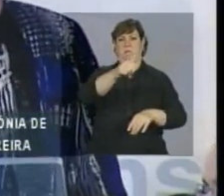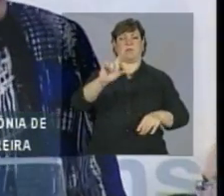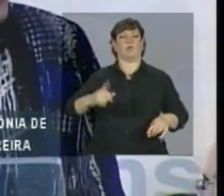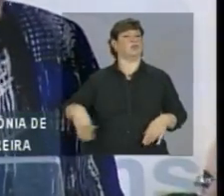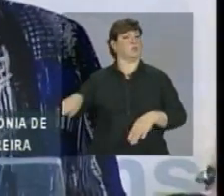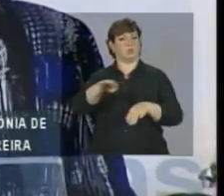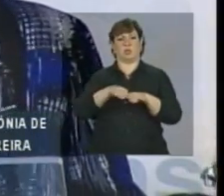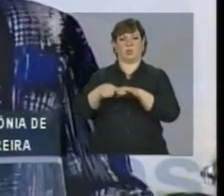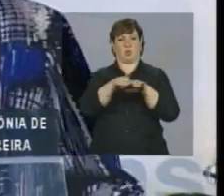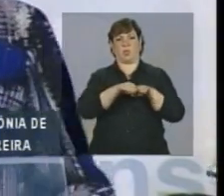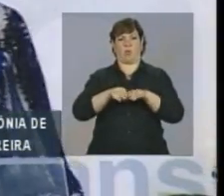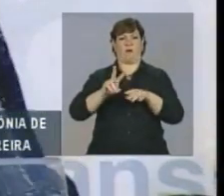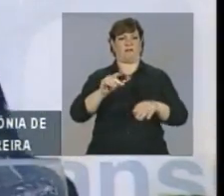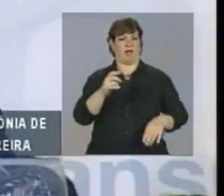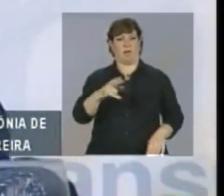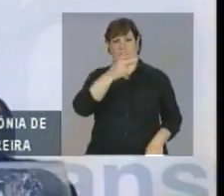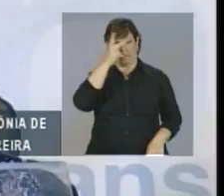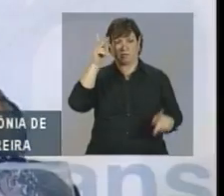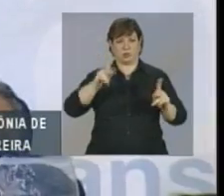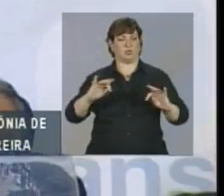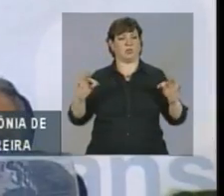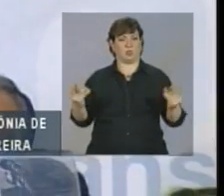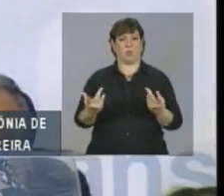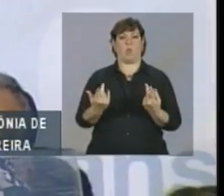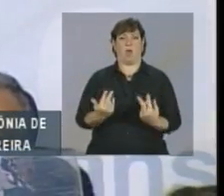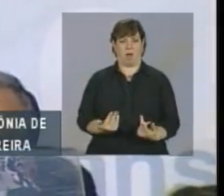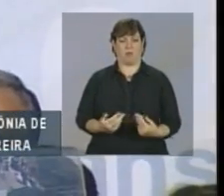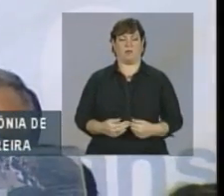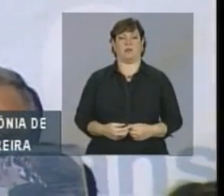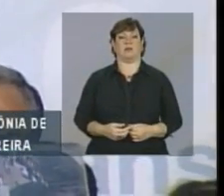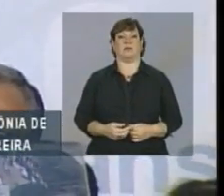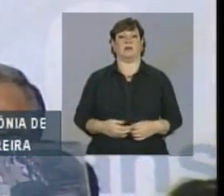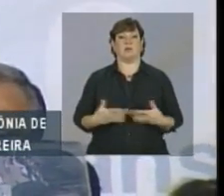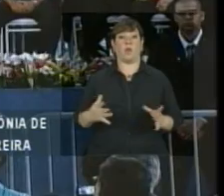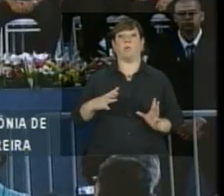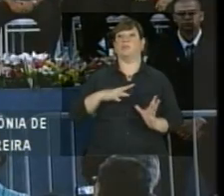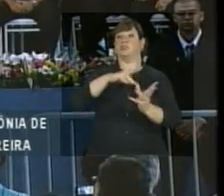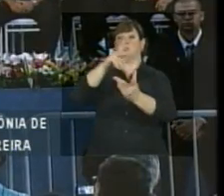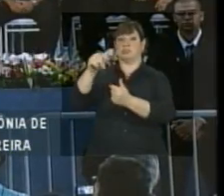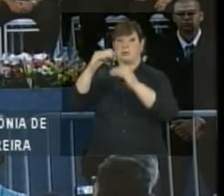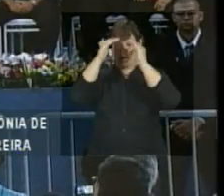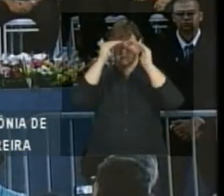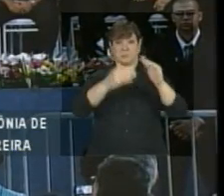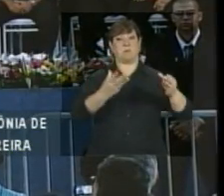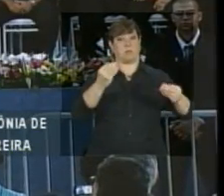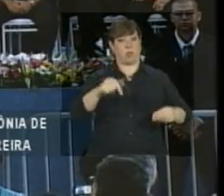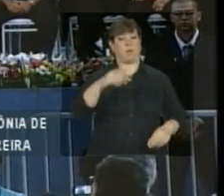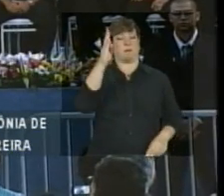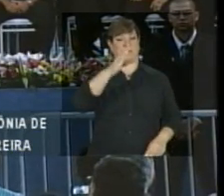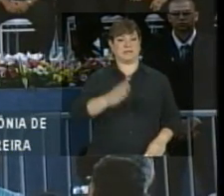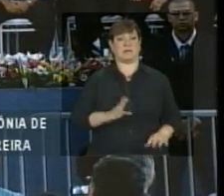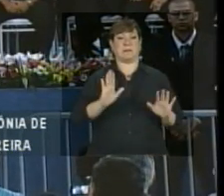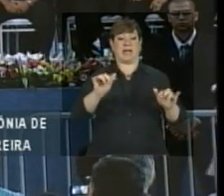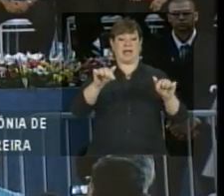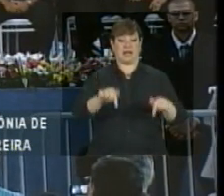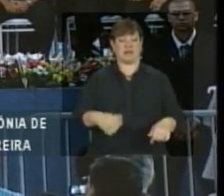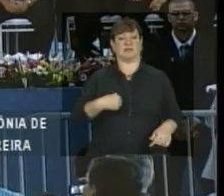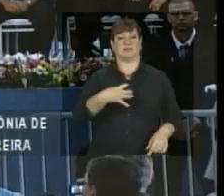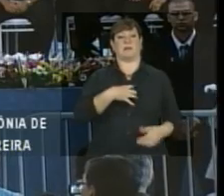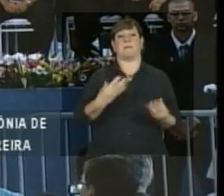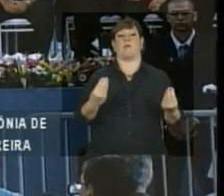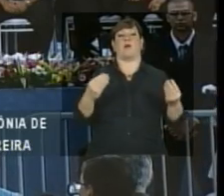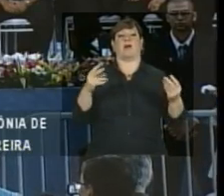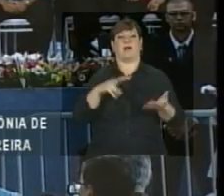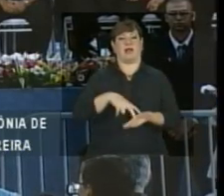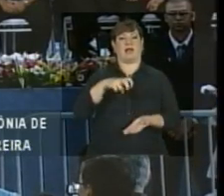de igual para igual. É verdade também que somos respeitados internacionalmente, mas aqui me dá muita